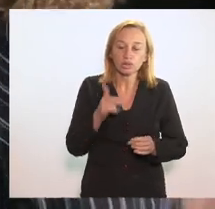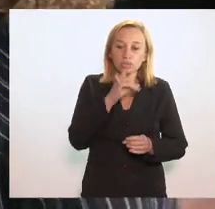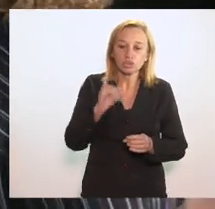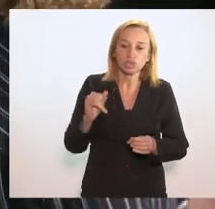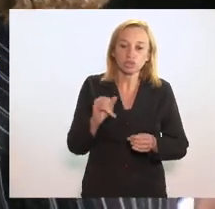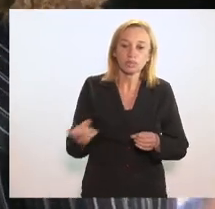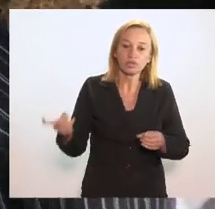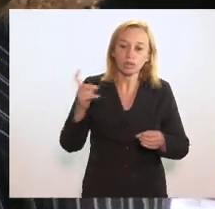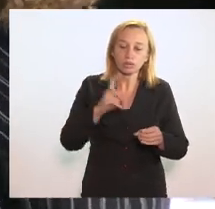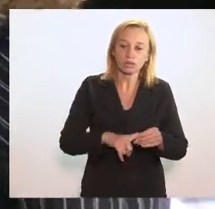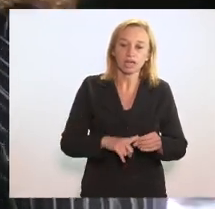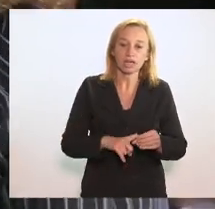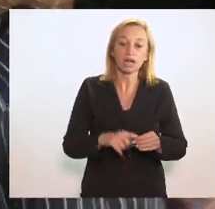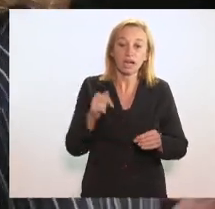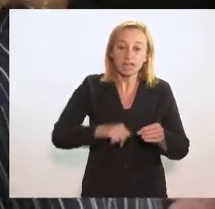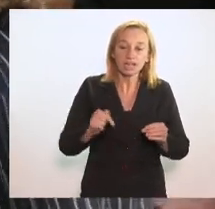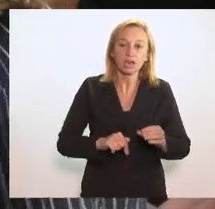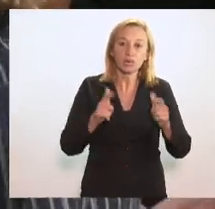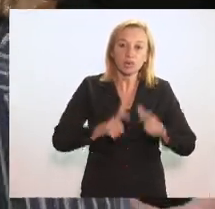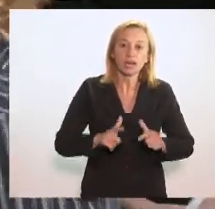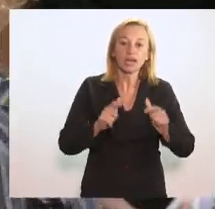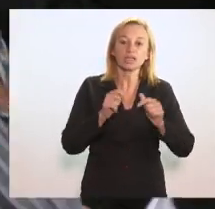tratar isso. Aqui é o parlamento.